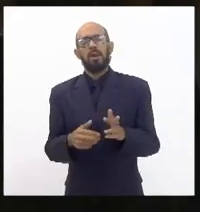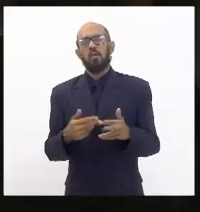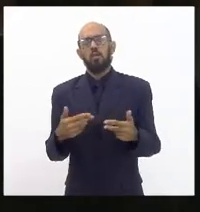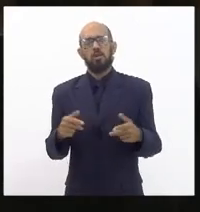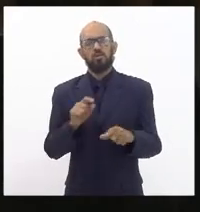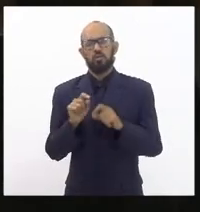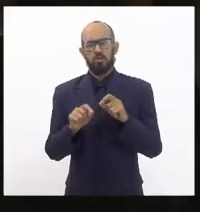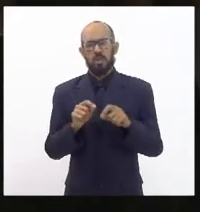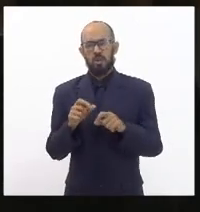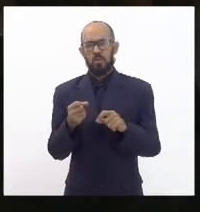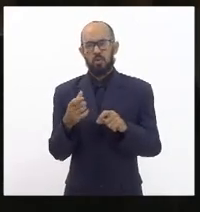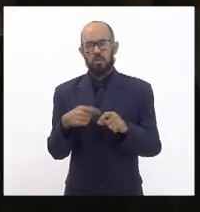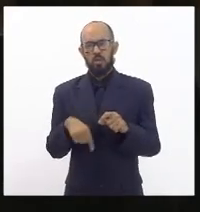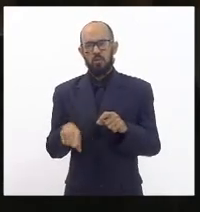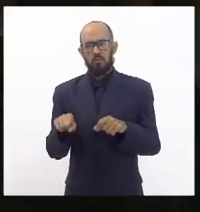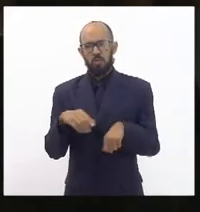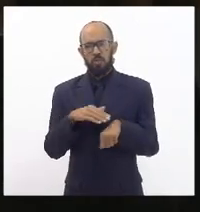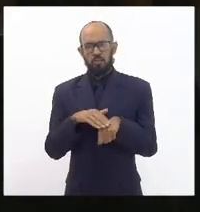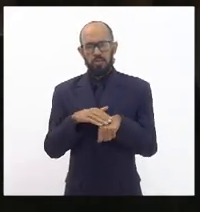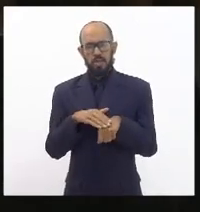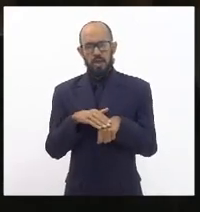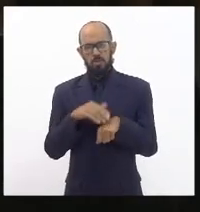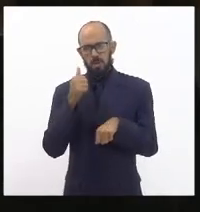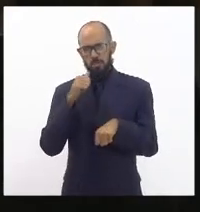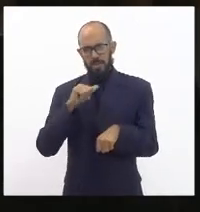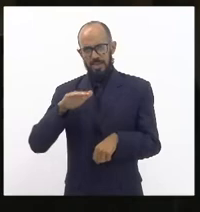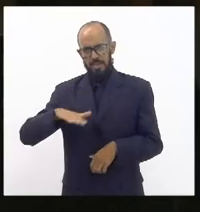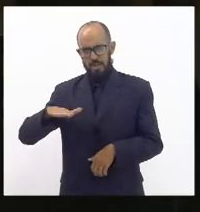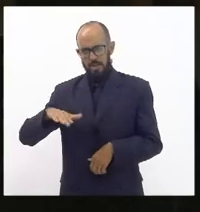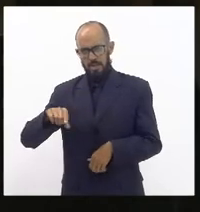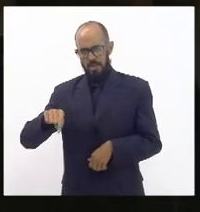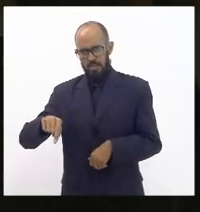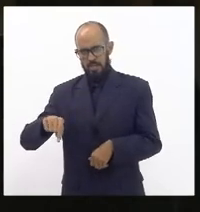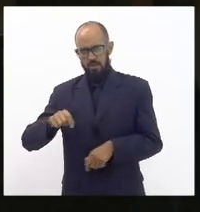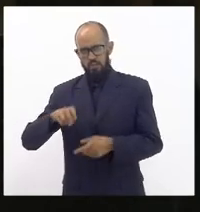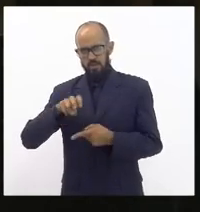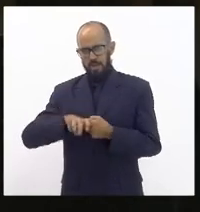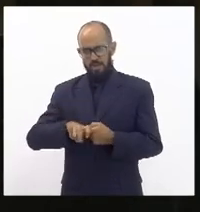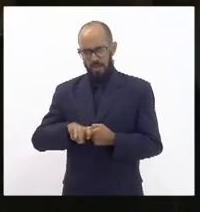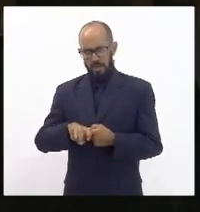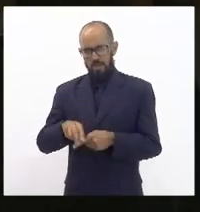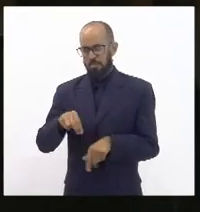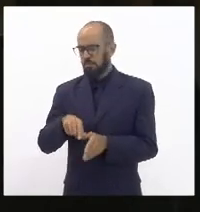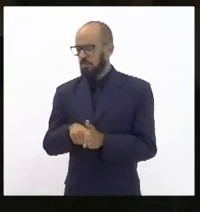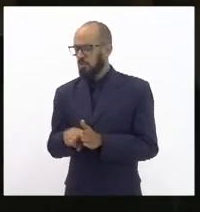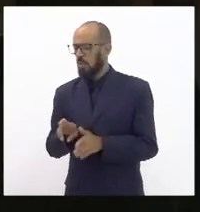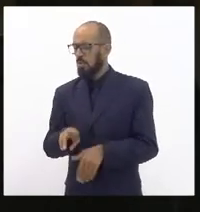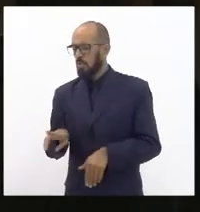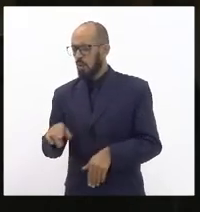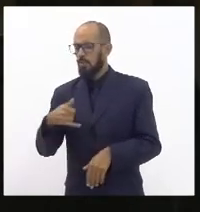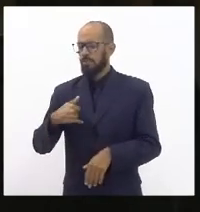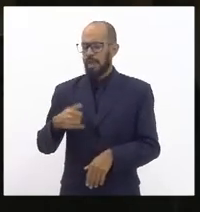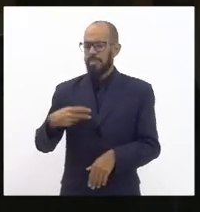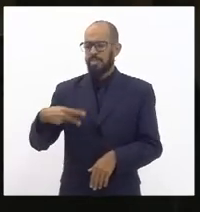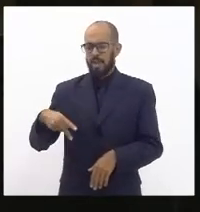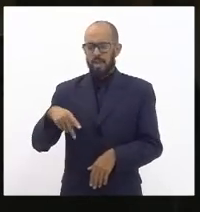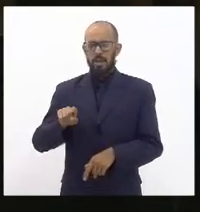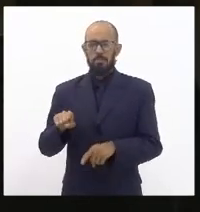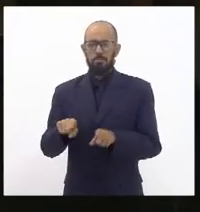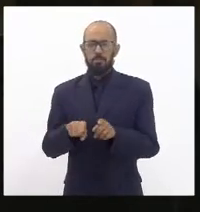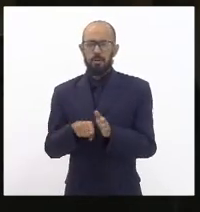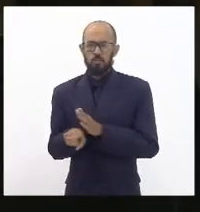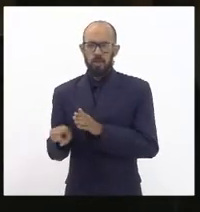foi quando eu fui para um cantinho eu conversei com a menina eu sentei e perguntei o nome perguntei a idade